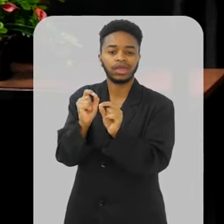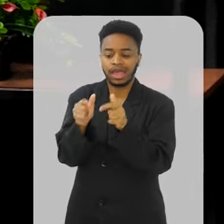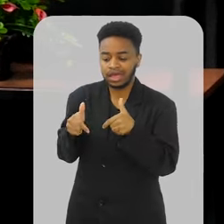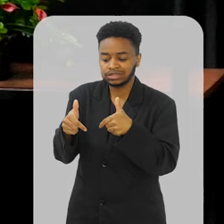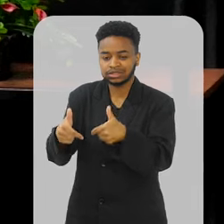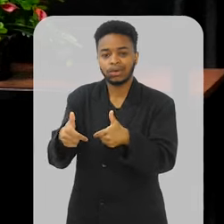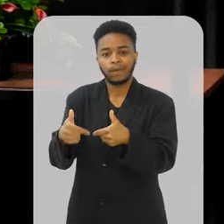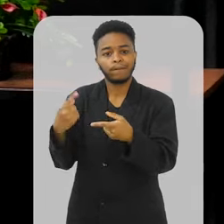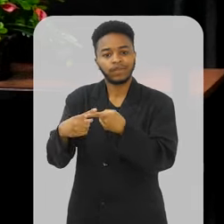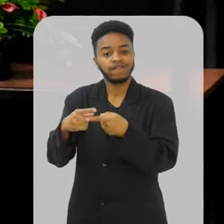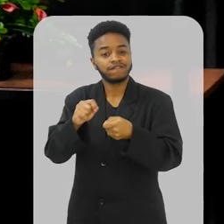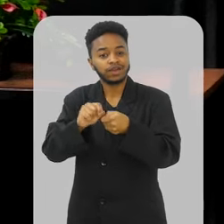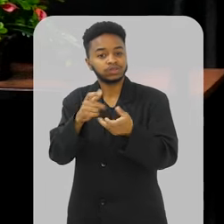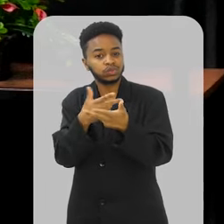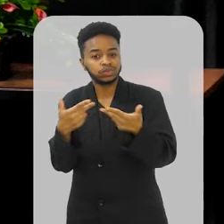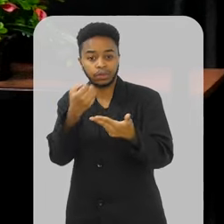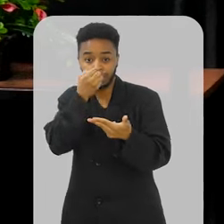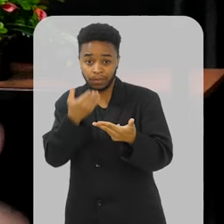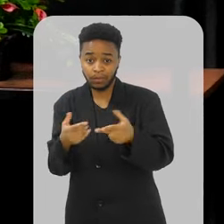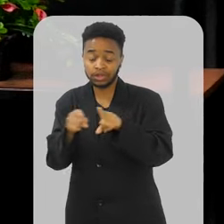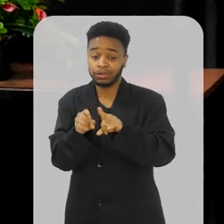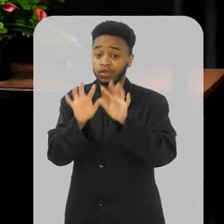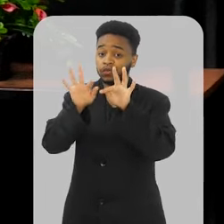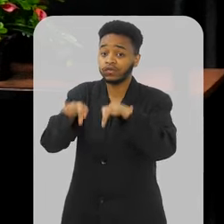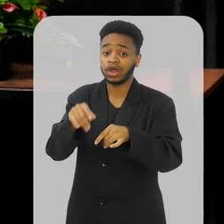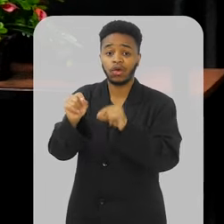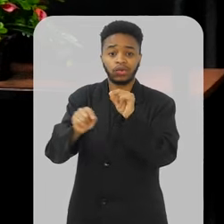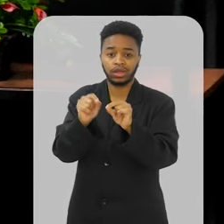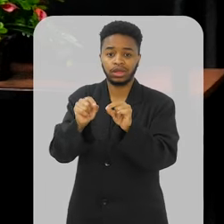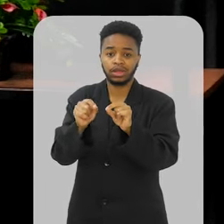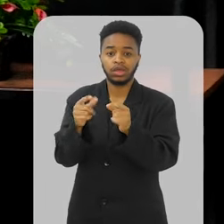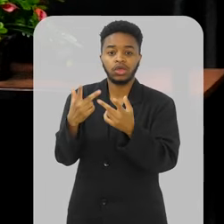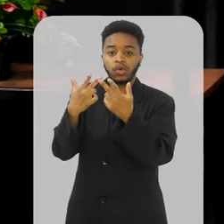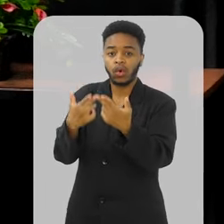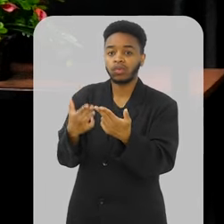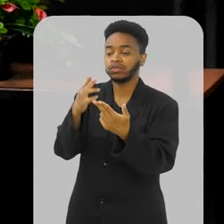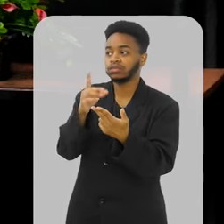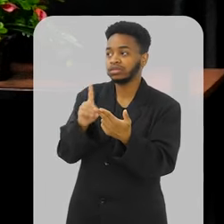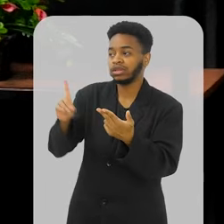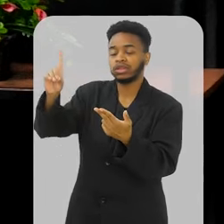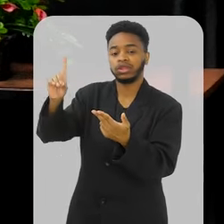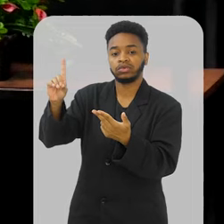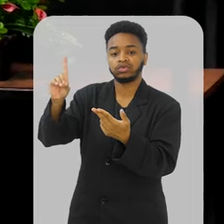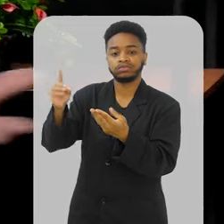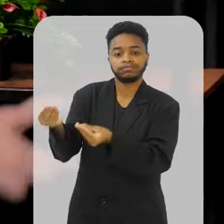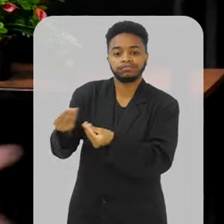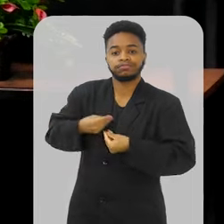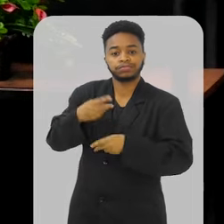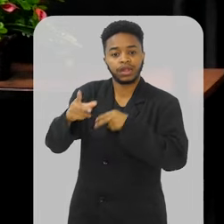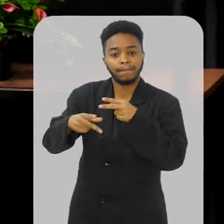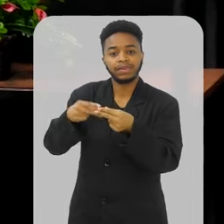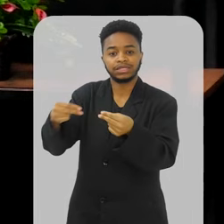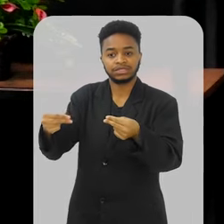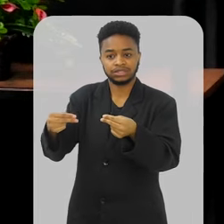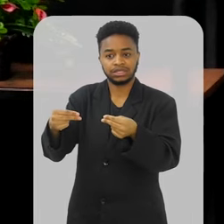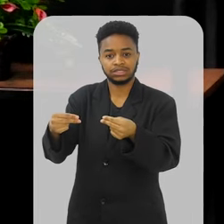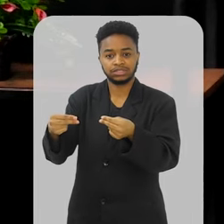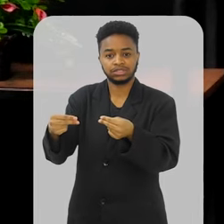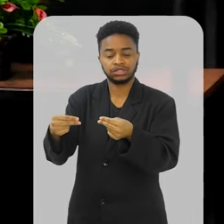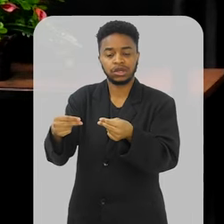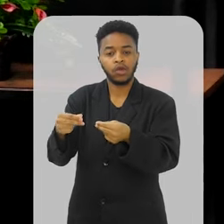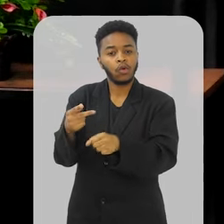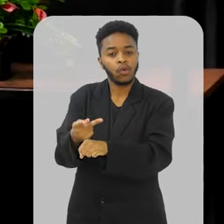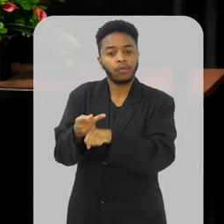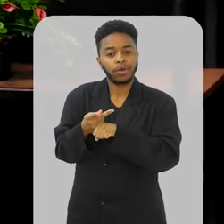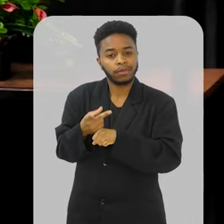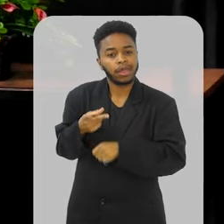unicamente por fazer o bem e no final de tudo né o próprio Senhor ele nos presentear com a